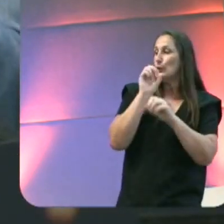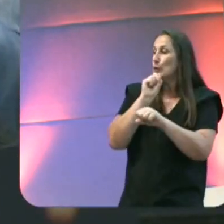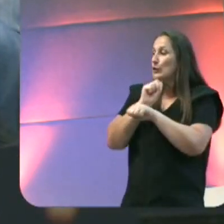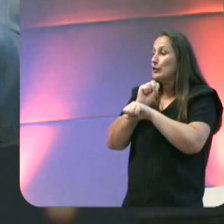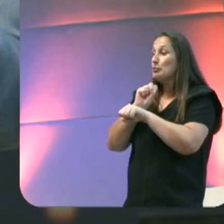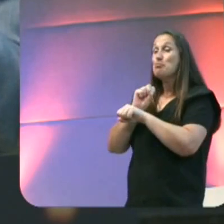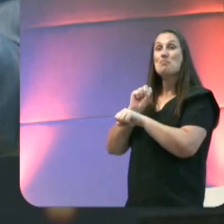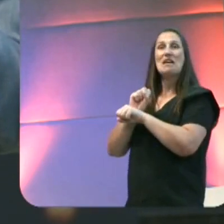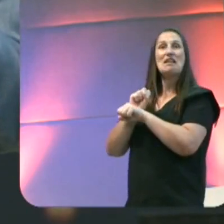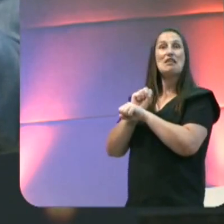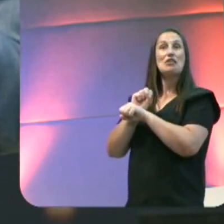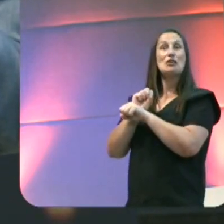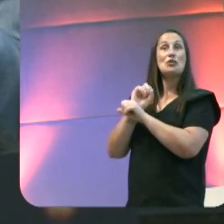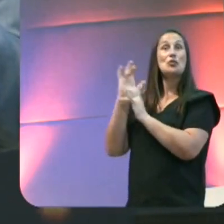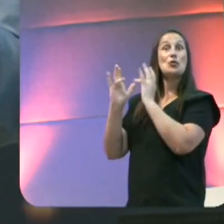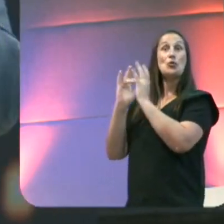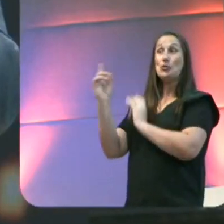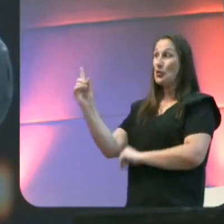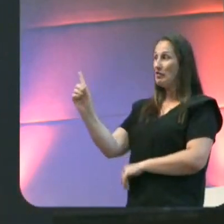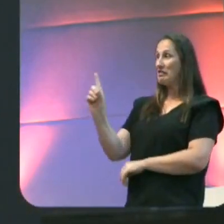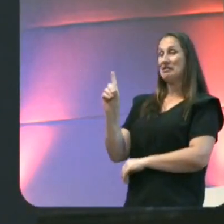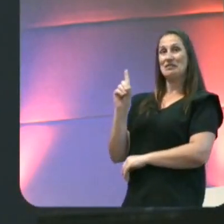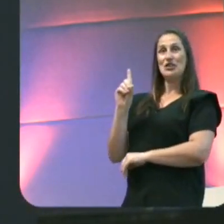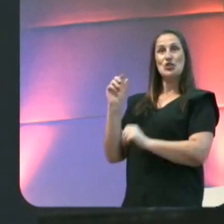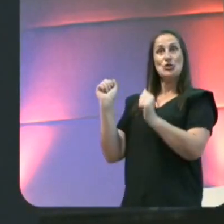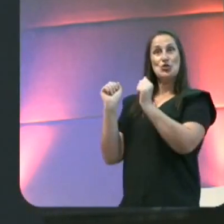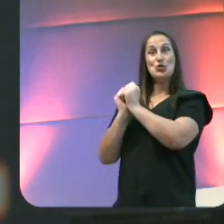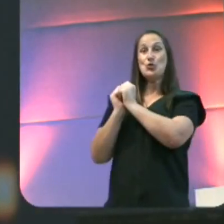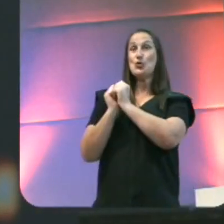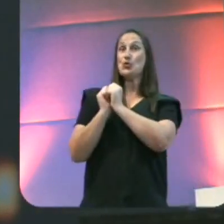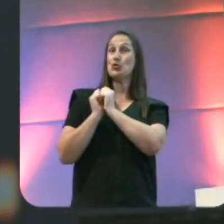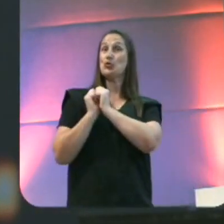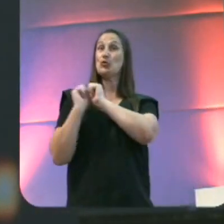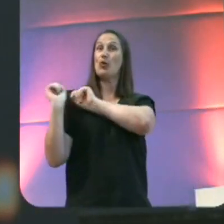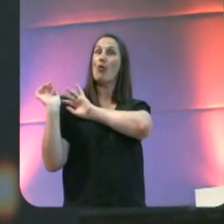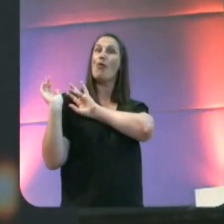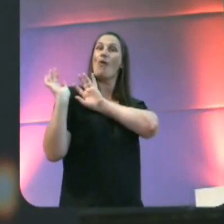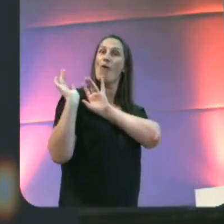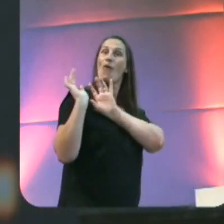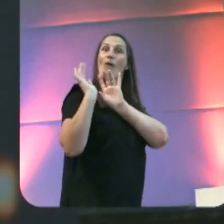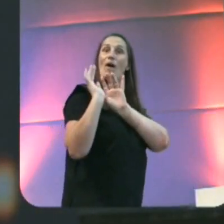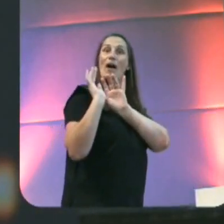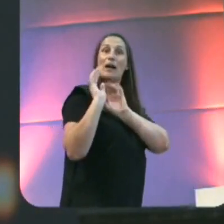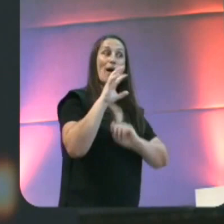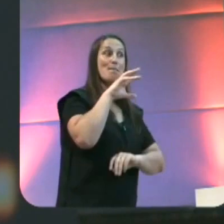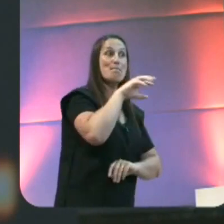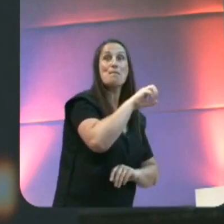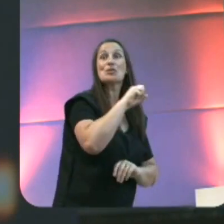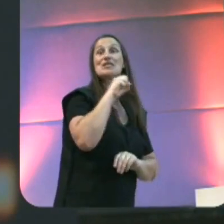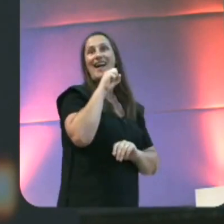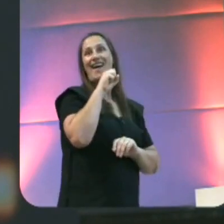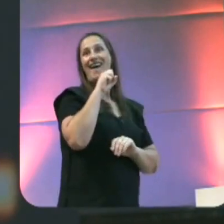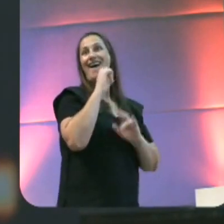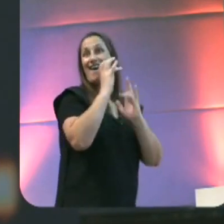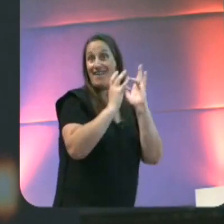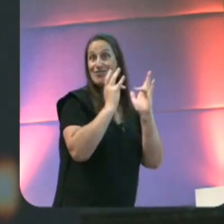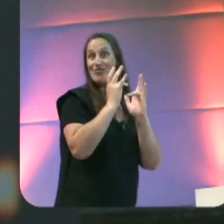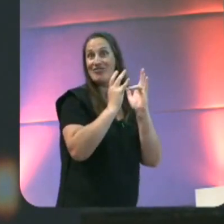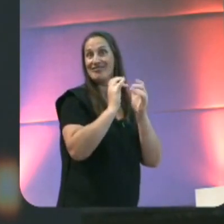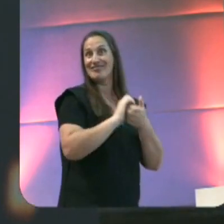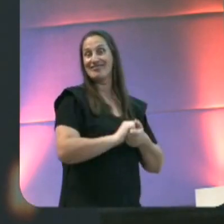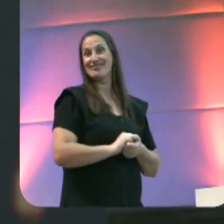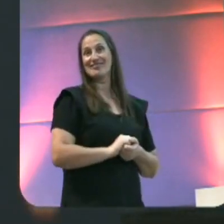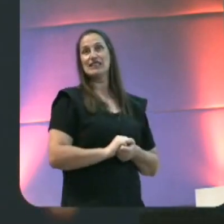ficavam aguardando o noivo chegar com o cortejo que iria buscá-lo. E aí então,